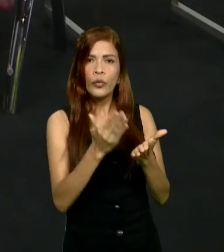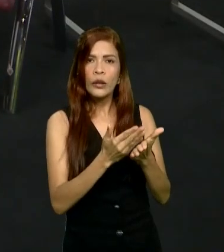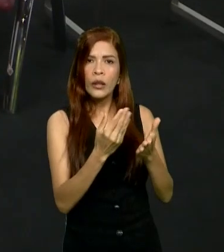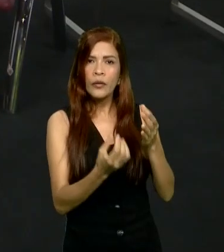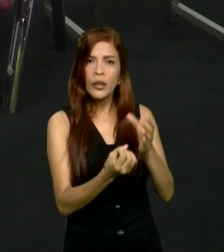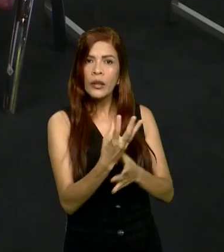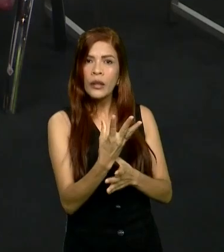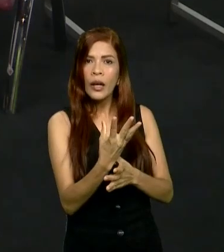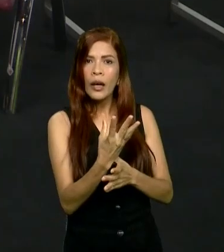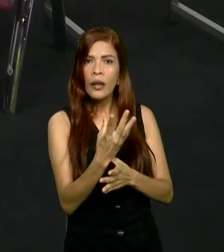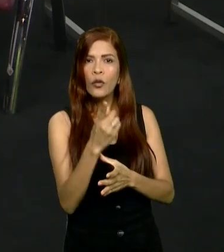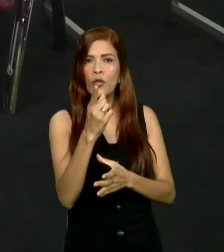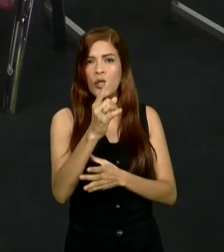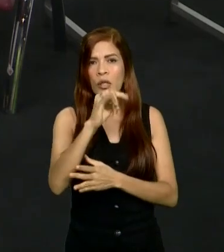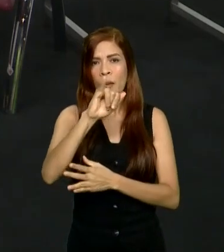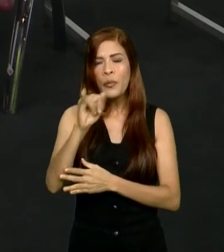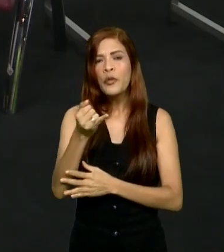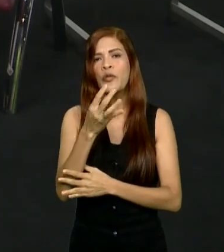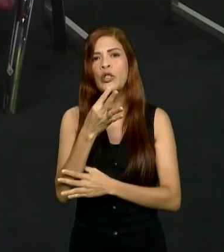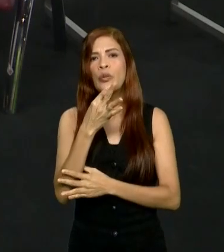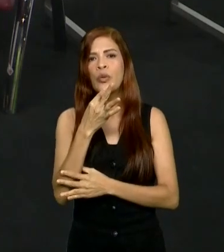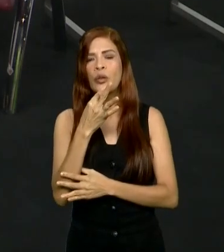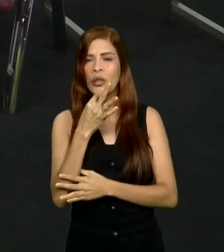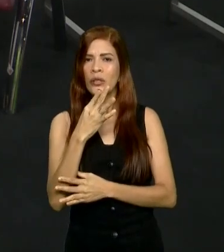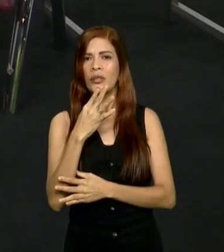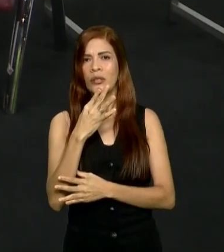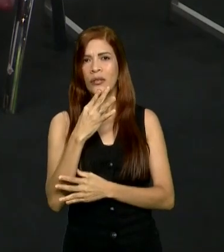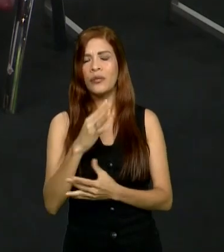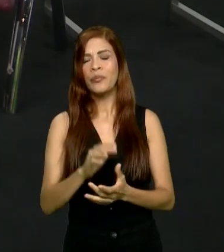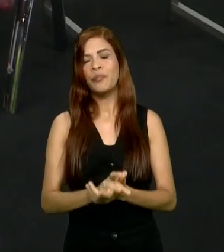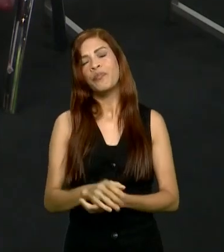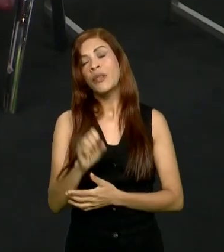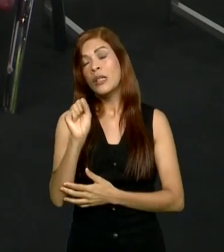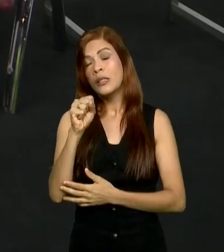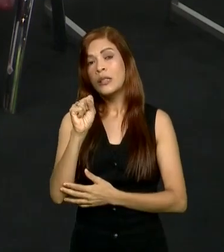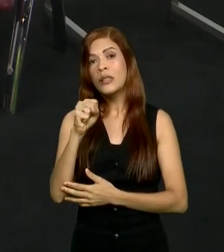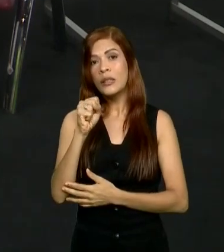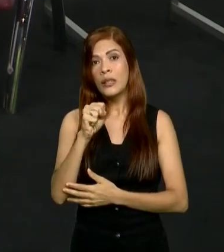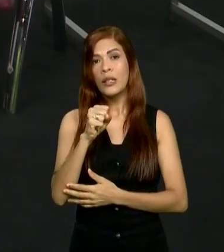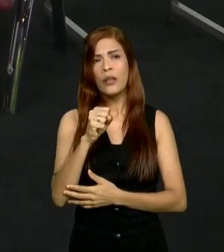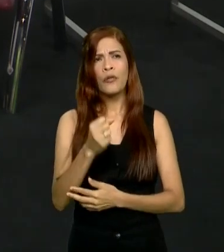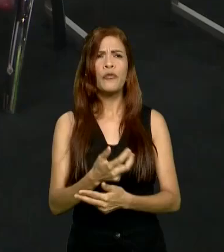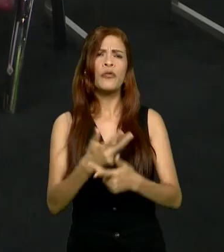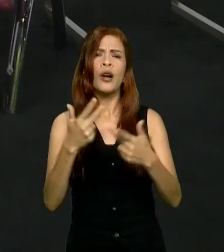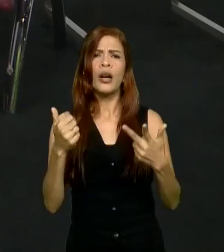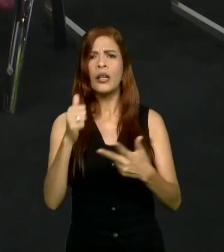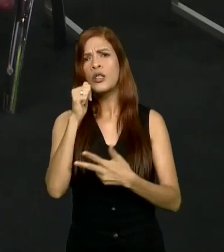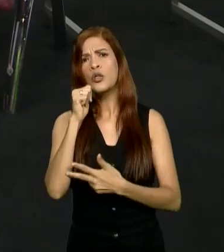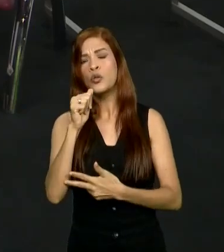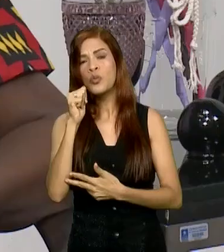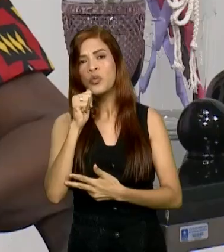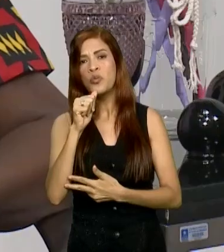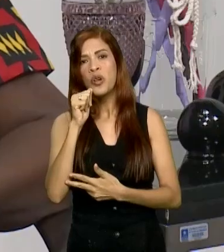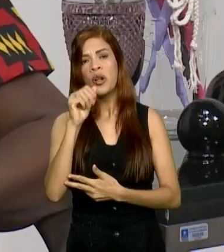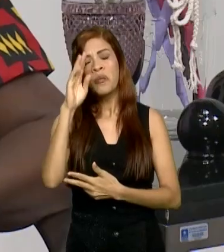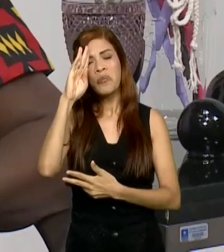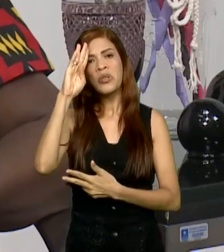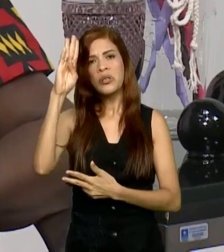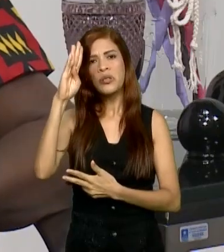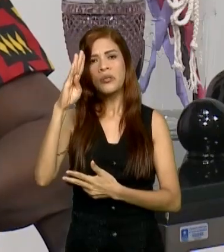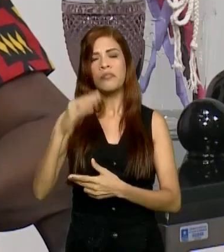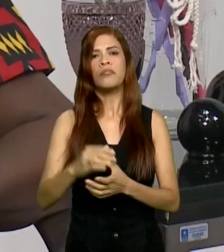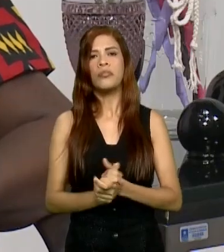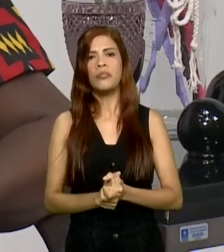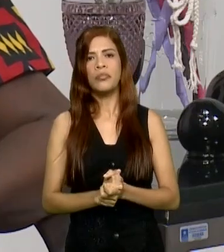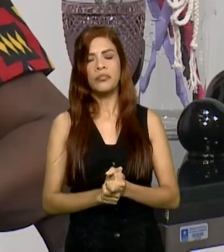teve a oportunidade de conhecer, que estão à frente dessa produção toda, não é? É, realmente, muitas mulheres estão na frente dessa produção, no